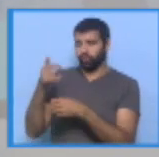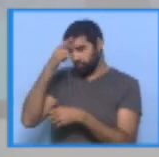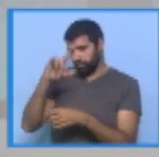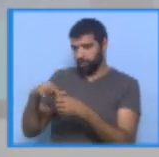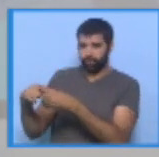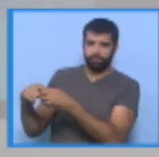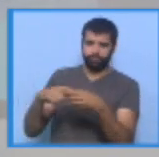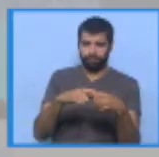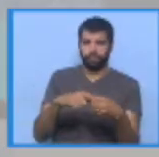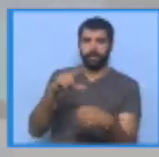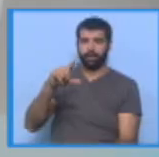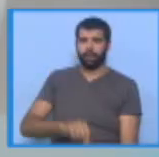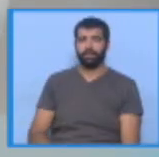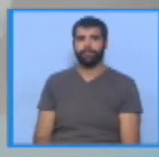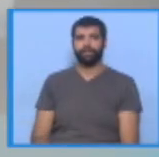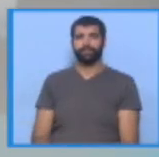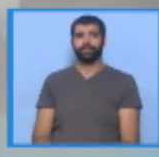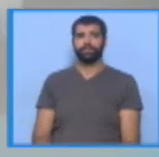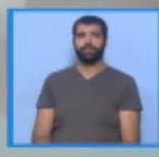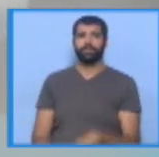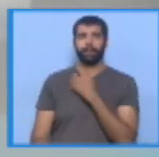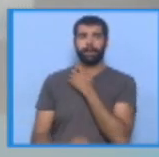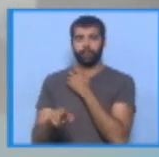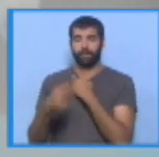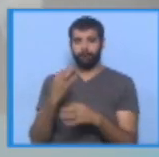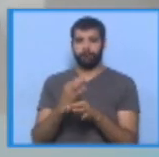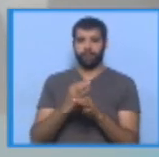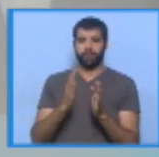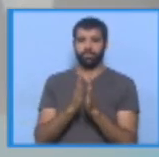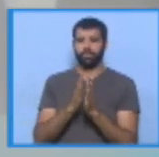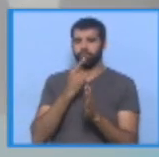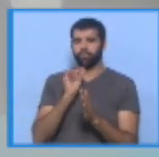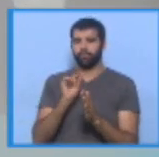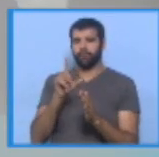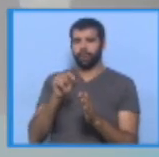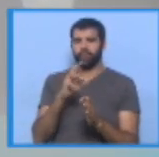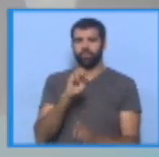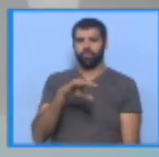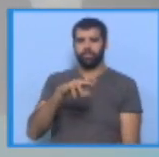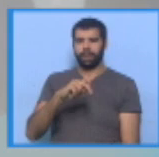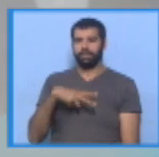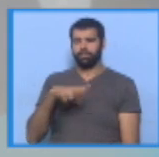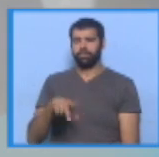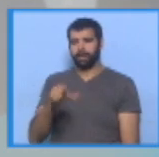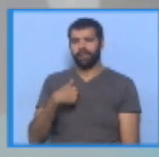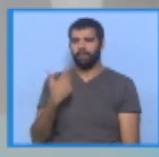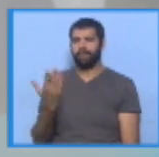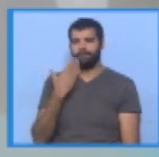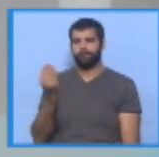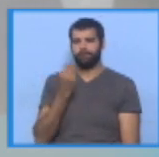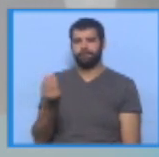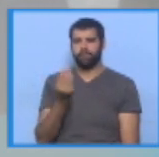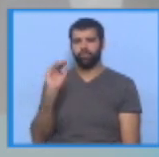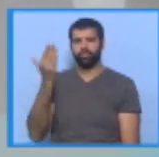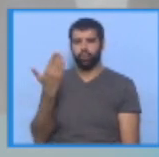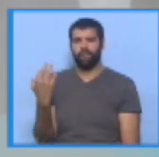parte. E depois esta festa religiosa se chama também a Romaria de Portugal. Exatamente. Tem uma dimensão muito